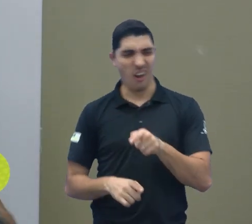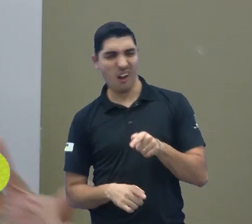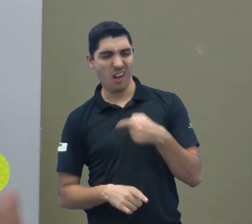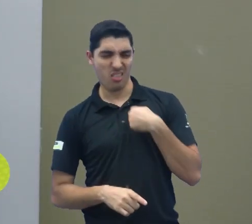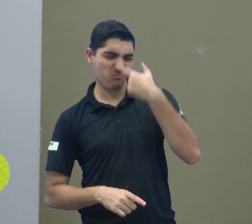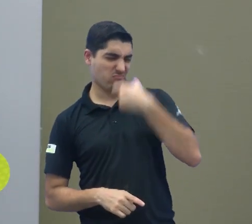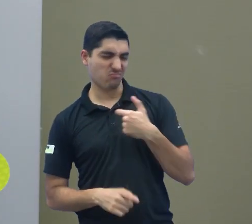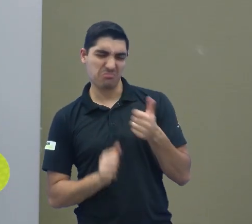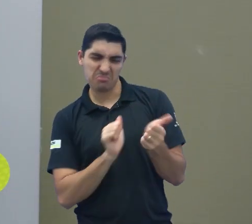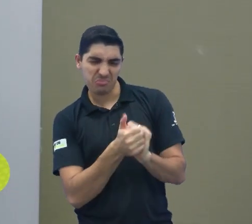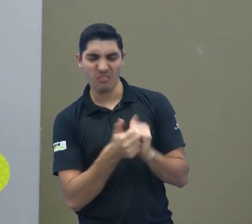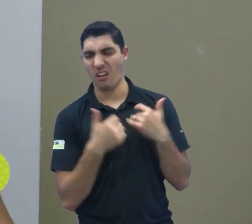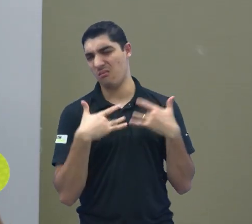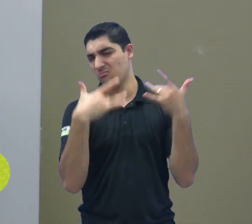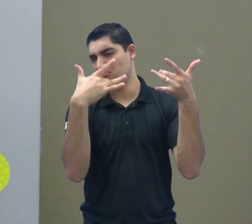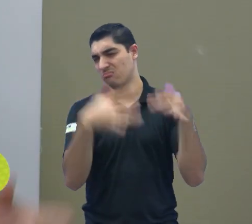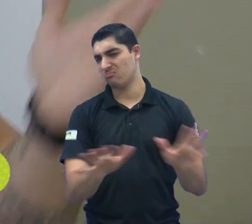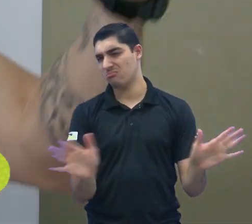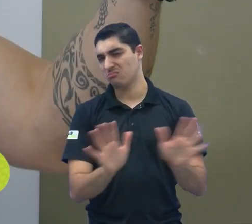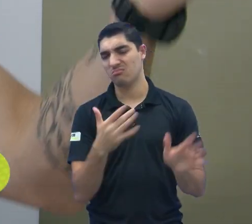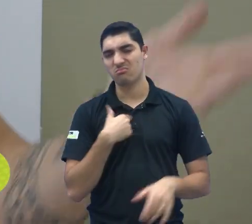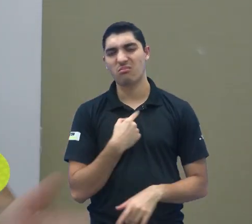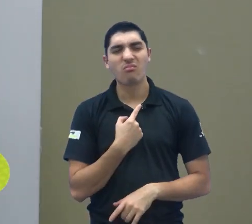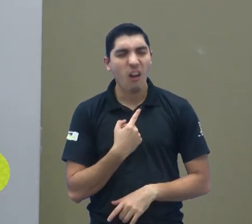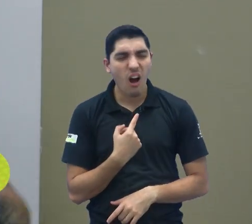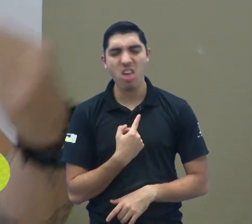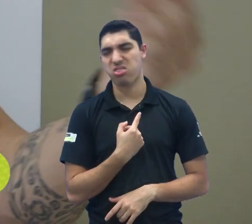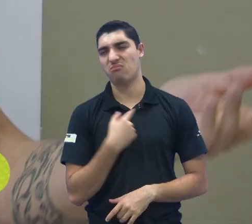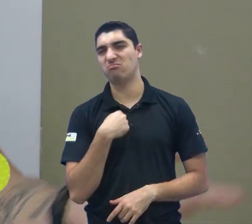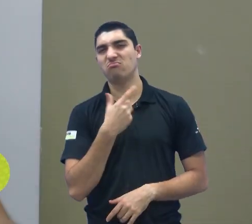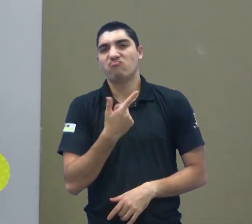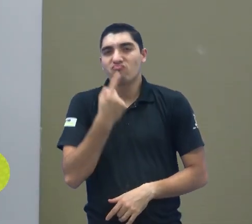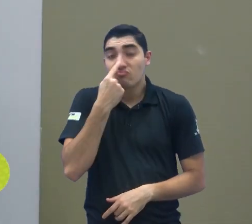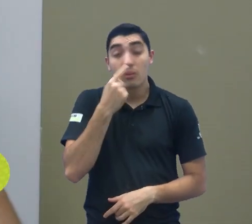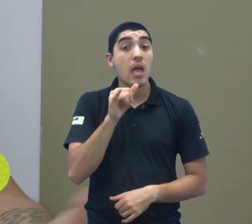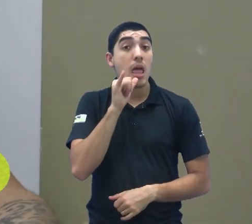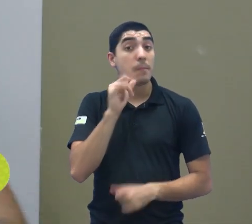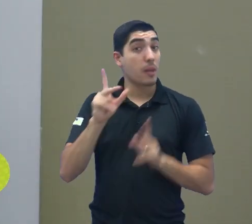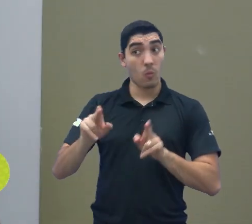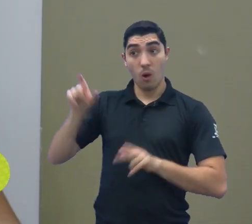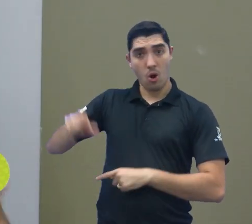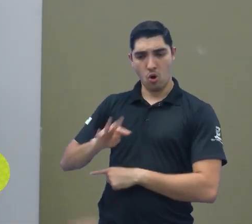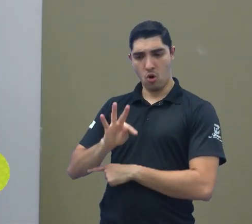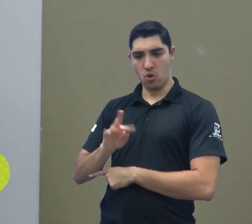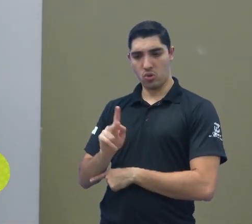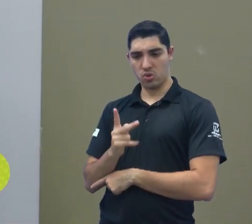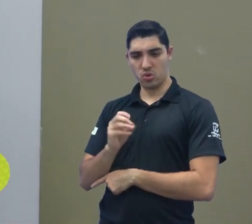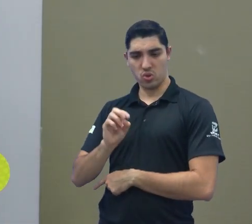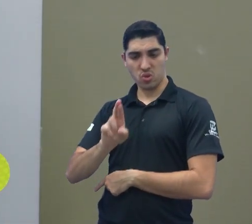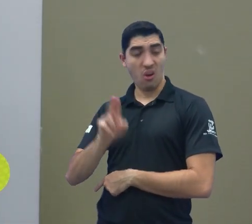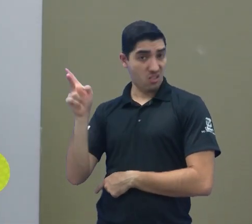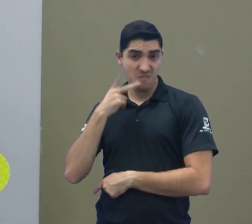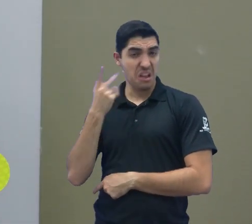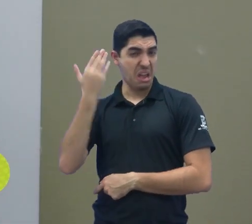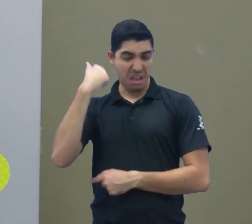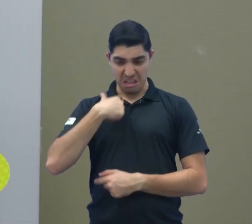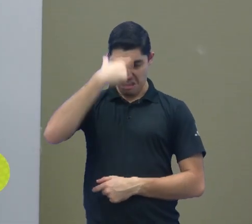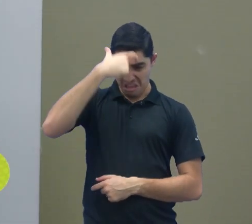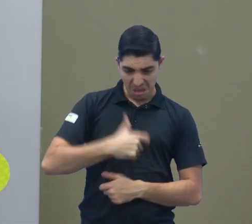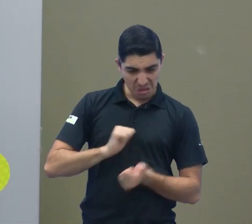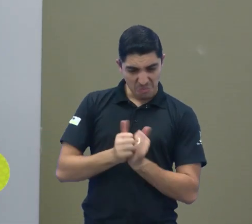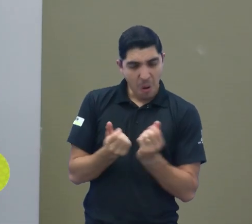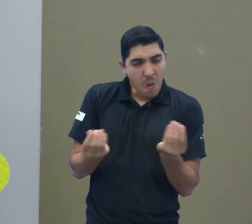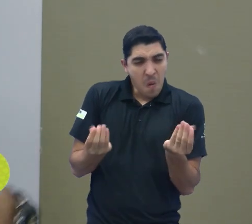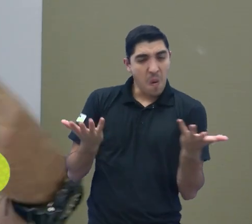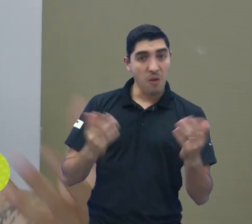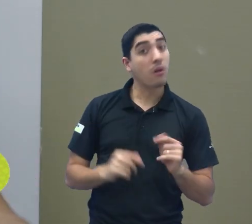pequena ela é limitada a tudo, eu praticar esporte, e até no caso do Tó, o professor que chamou ele a primeira vez, olha pra mim, vou praticar esporte, então às vezes a pessoa não se vê